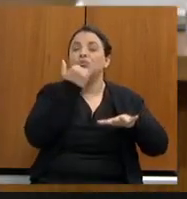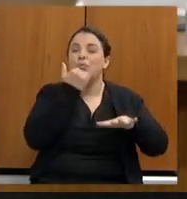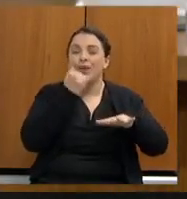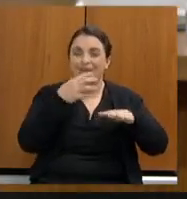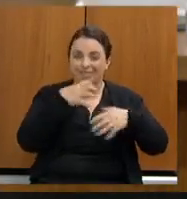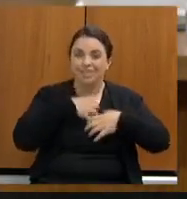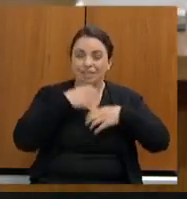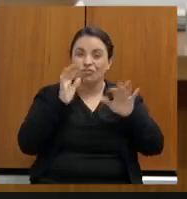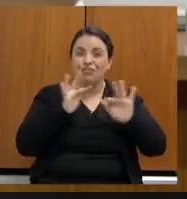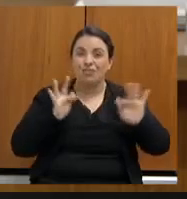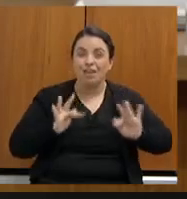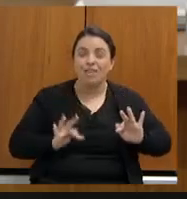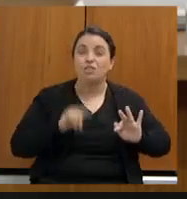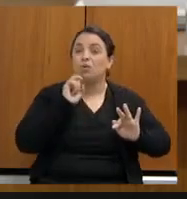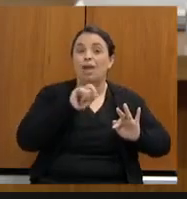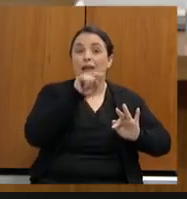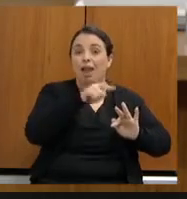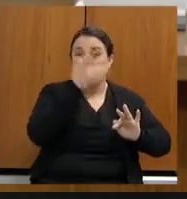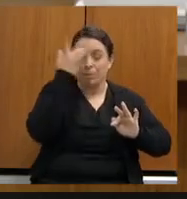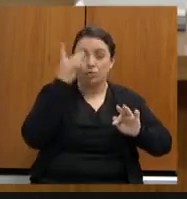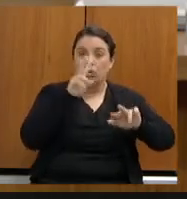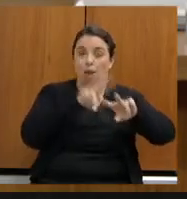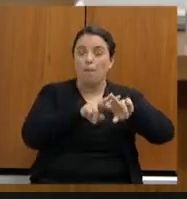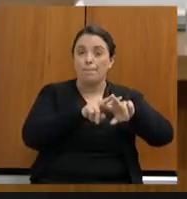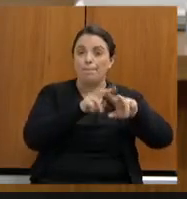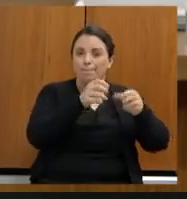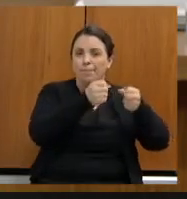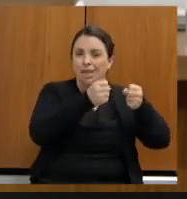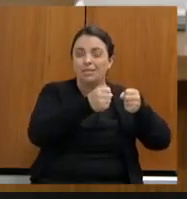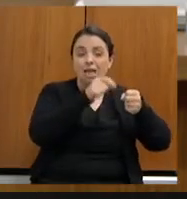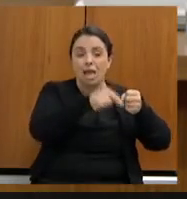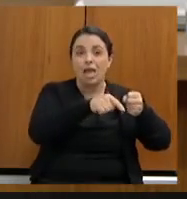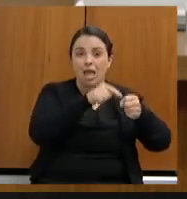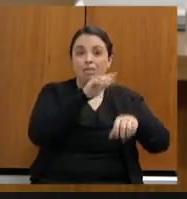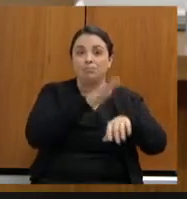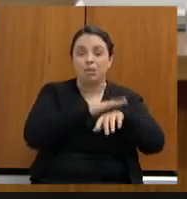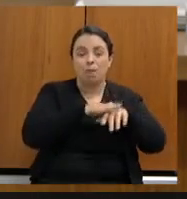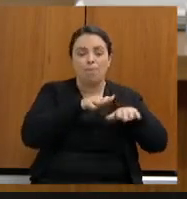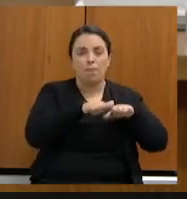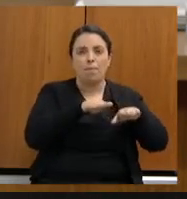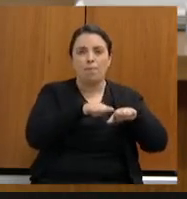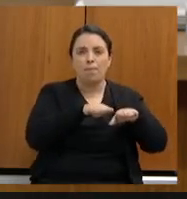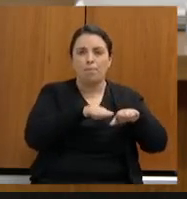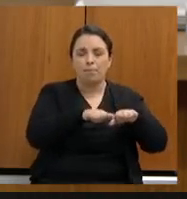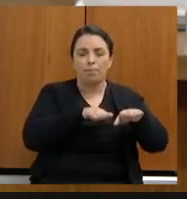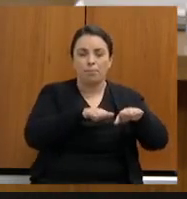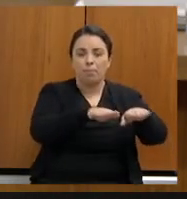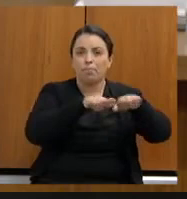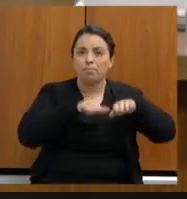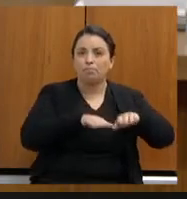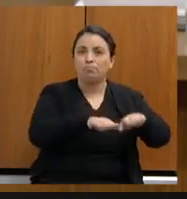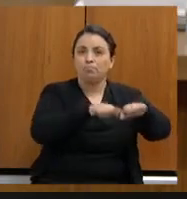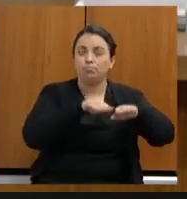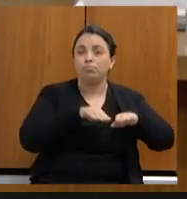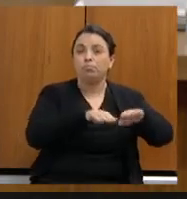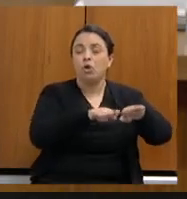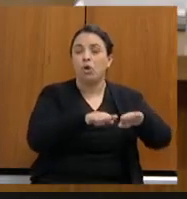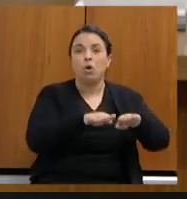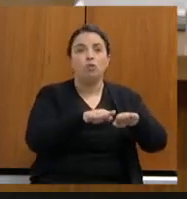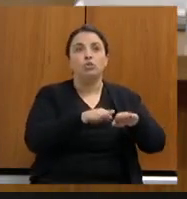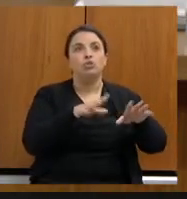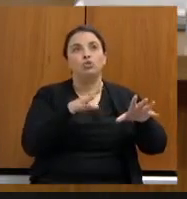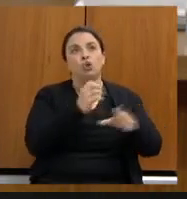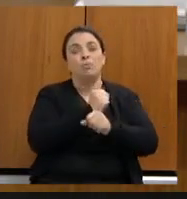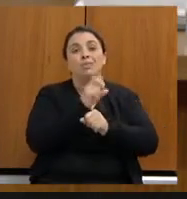distribuídas baixa basicamente em todos os estados então tanto nas comunidades carentes com nos hospitais todos eles se